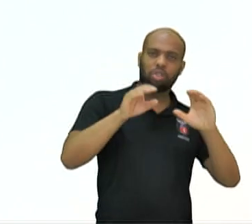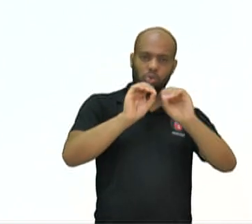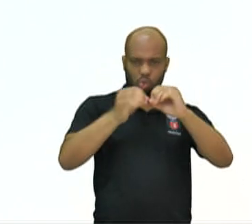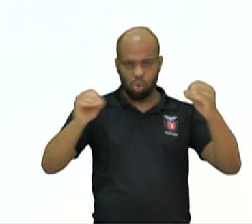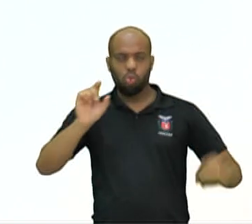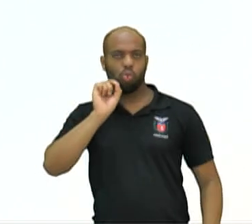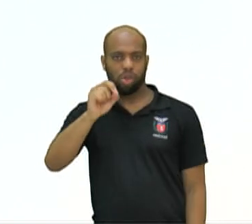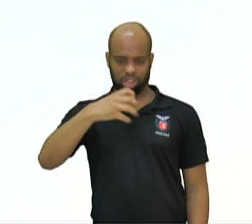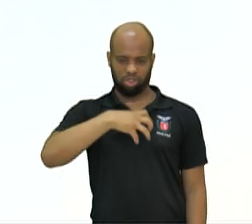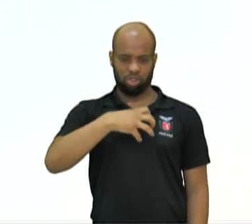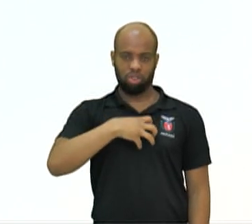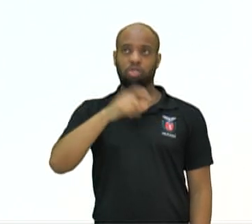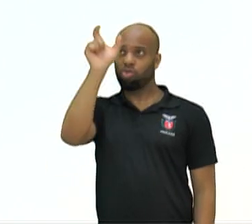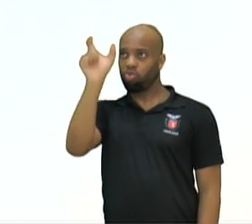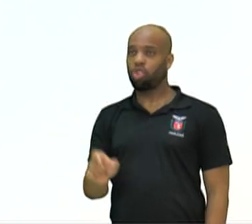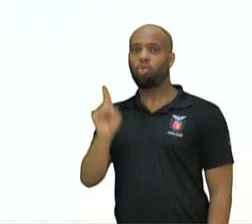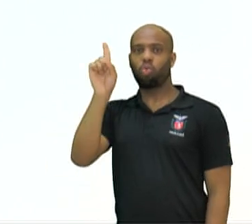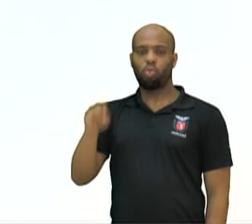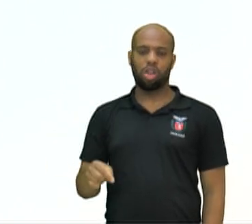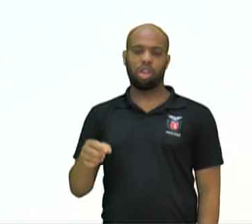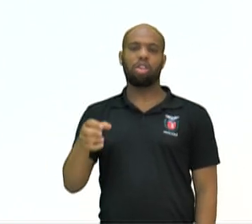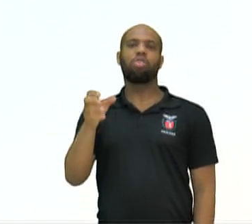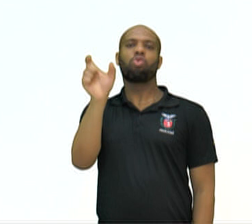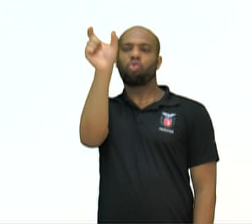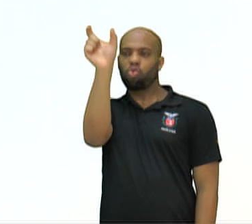oração, esse sujeito de sujeito